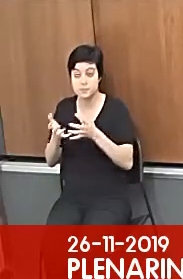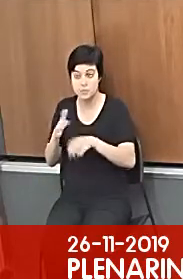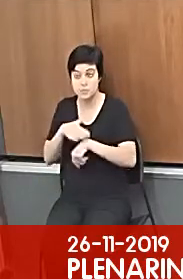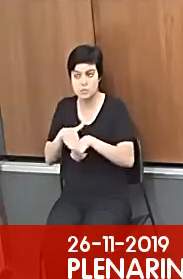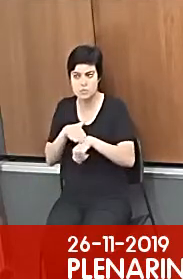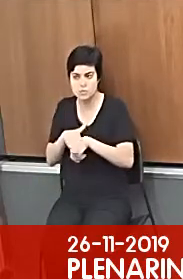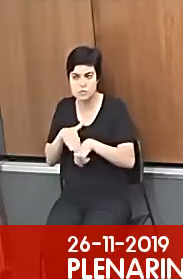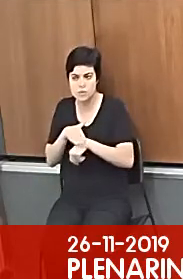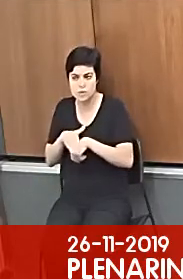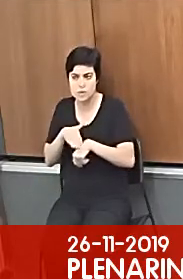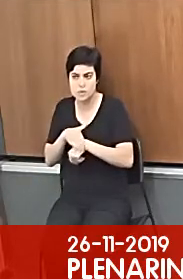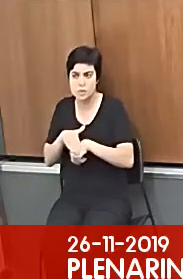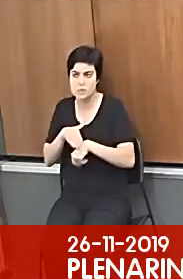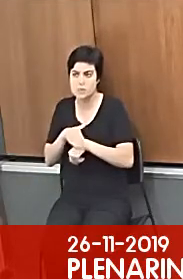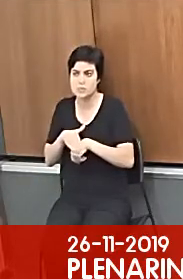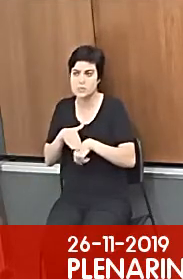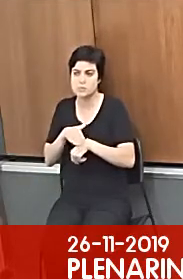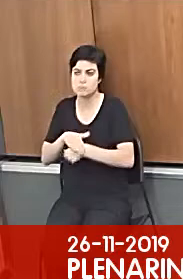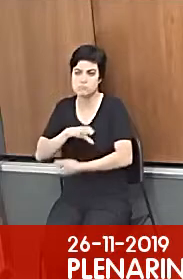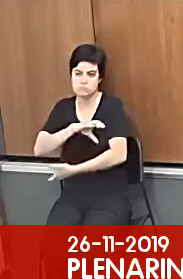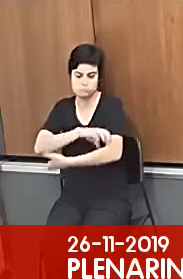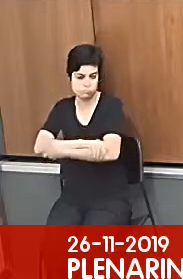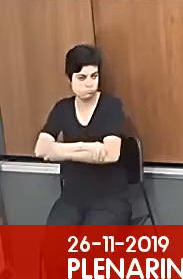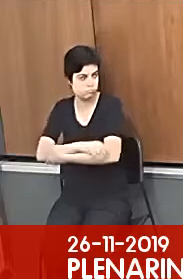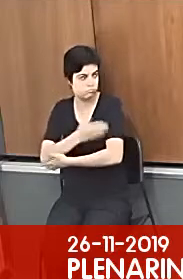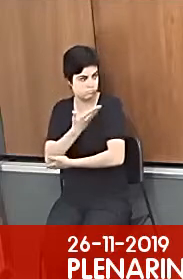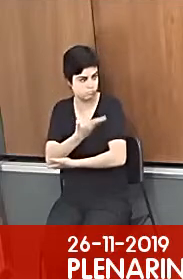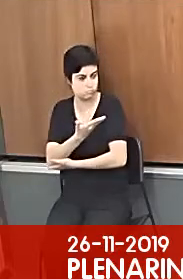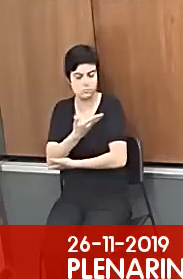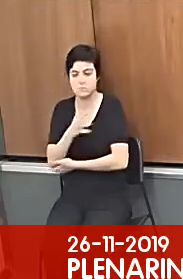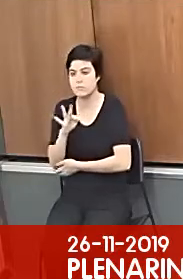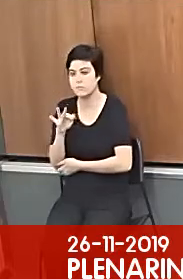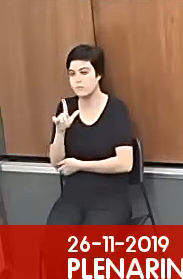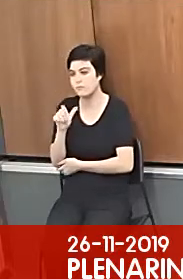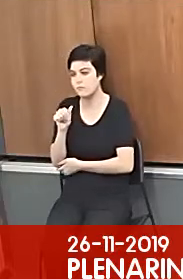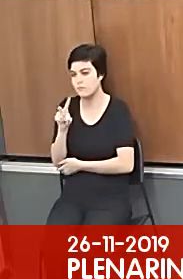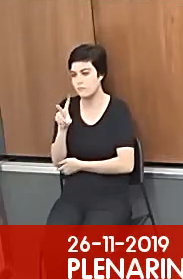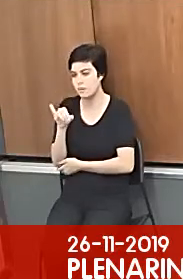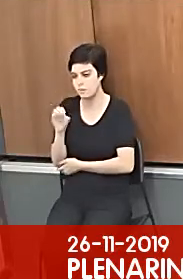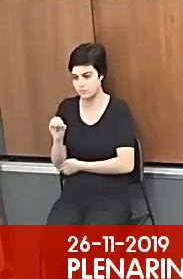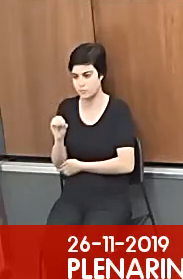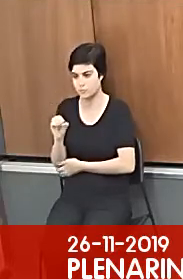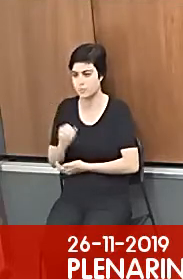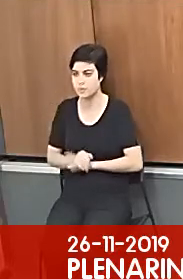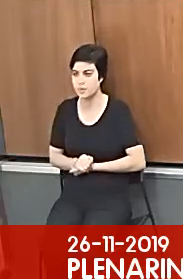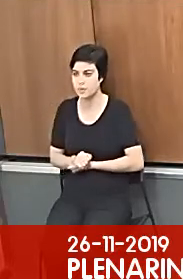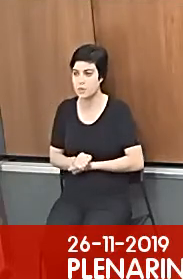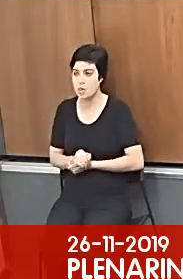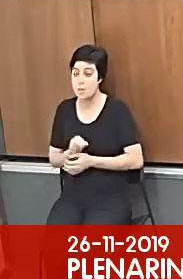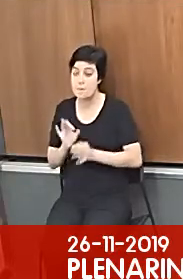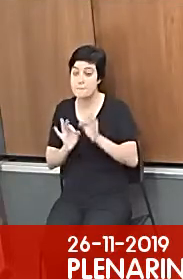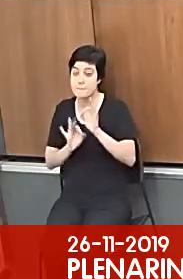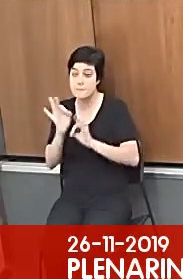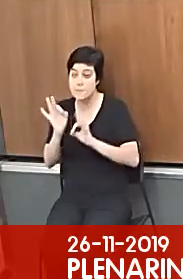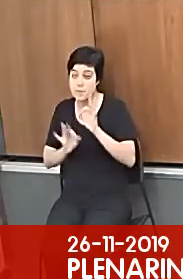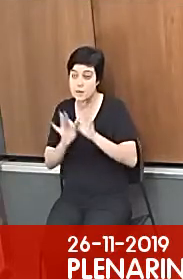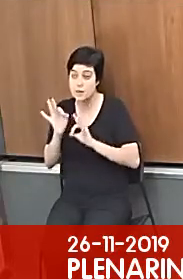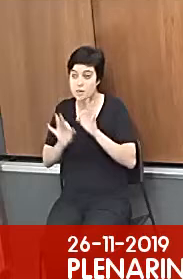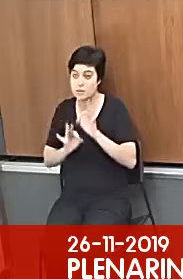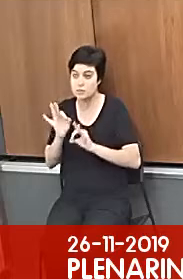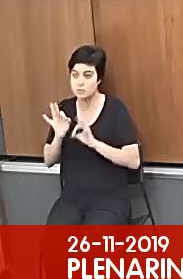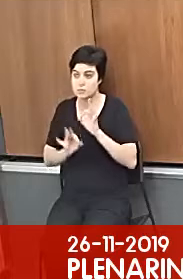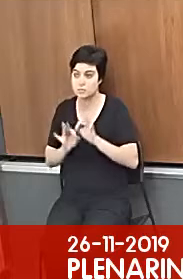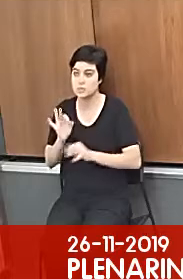Associação de Surdos, o Flávio. O Plano Municipal de Educação, e eu queria compreender